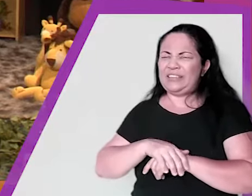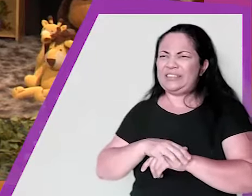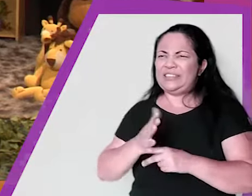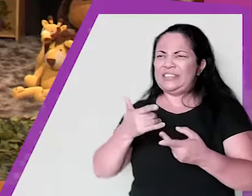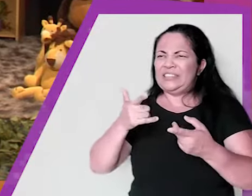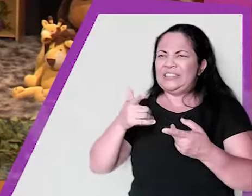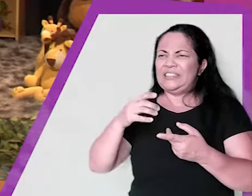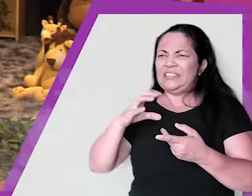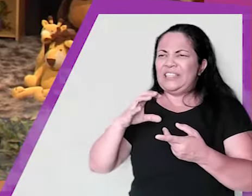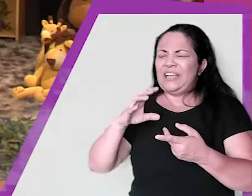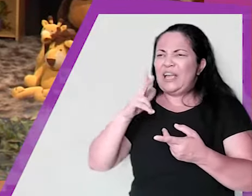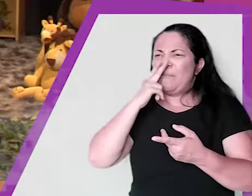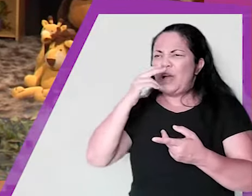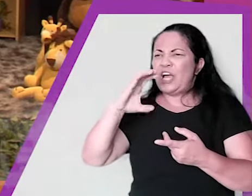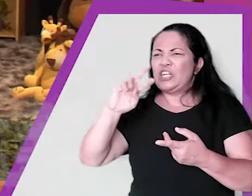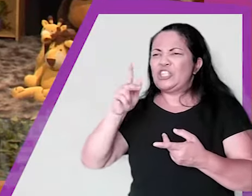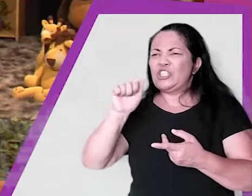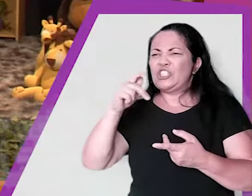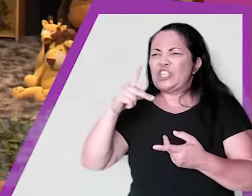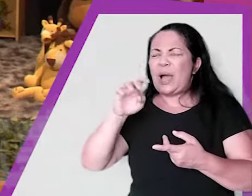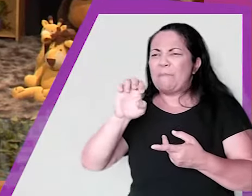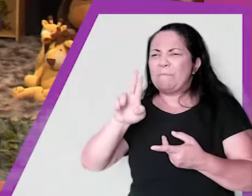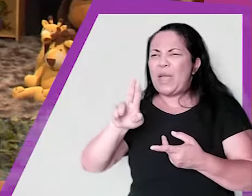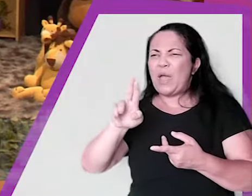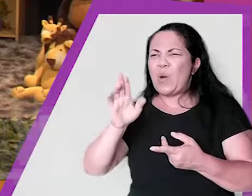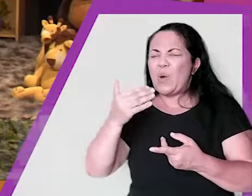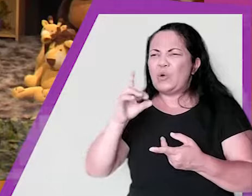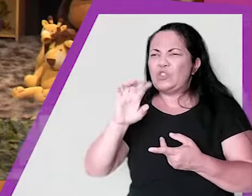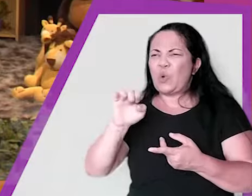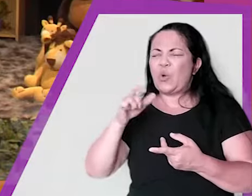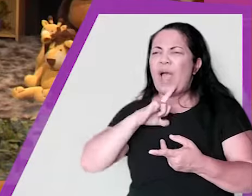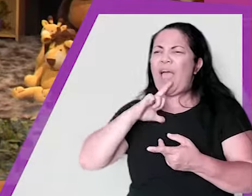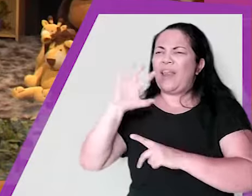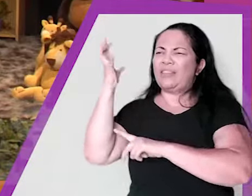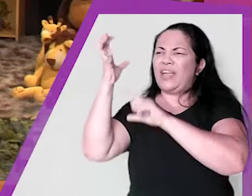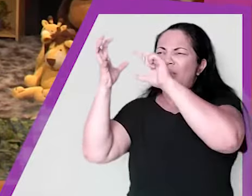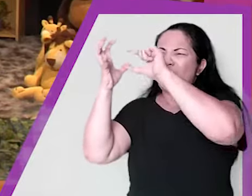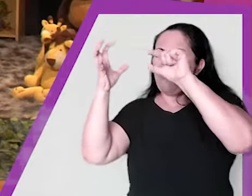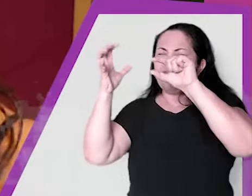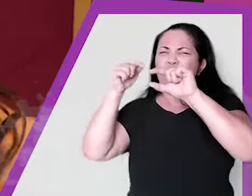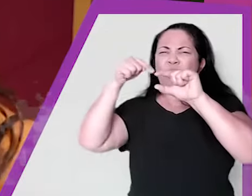de bate-caixa, ou chapéu de couro, de uma espécie que chama